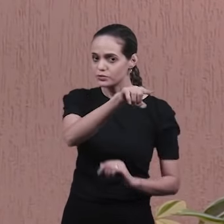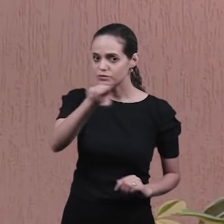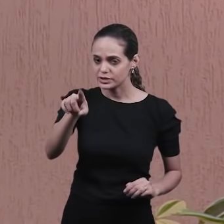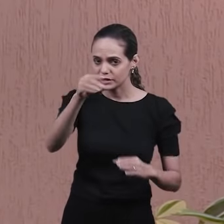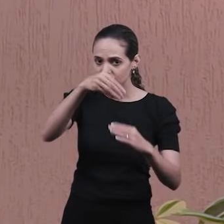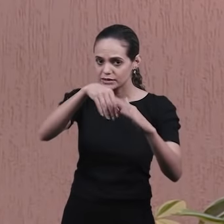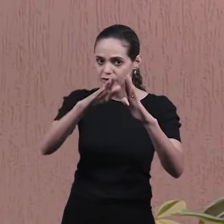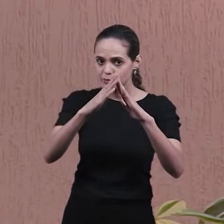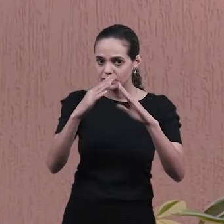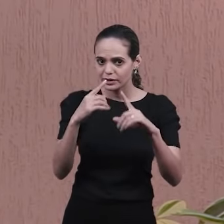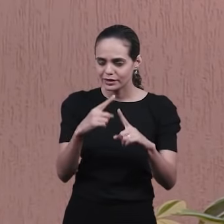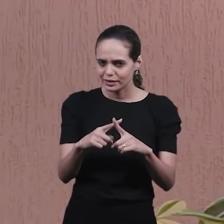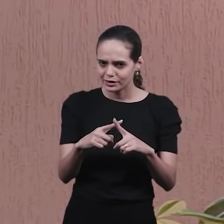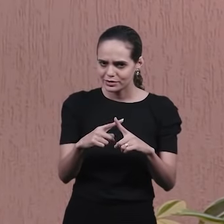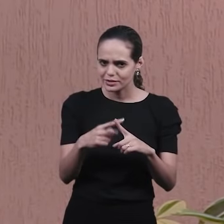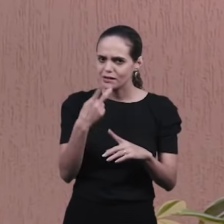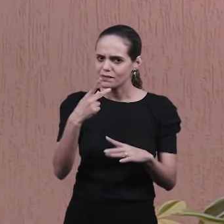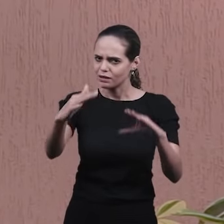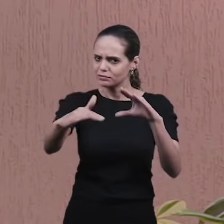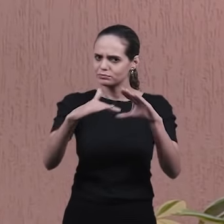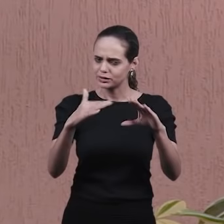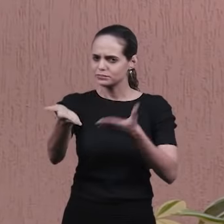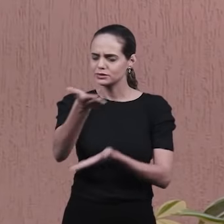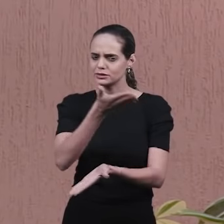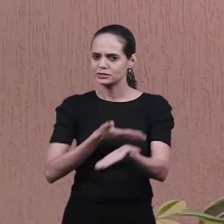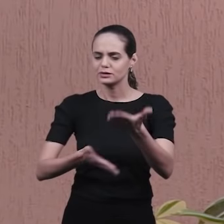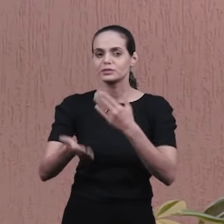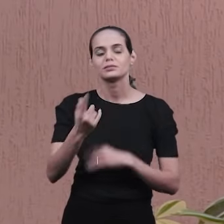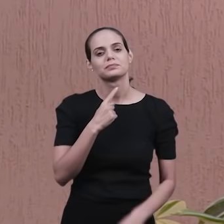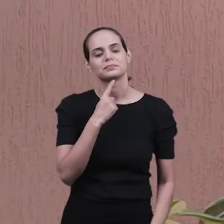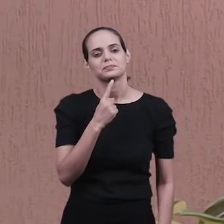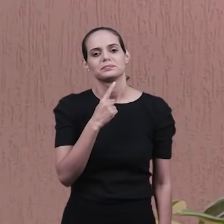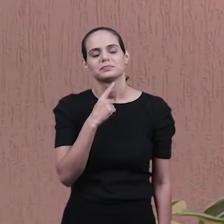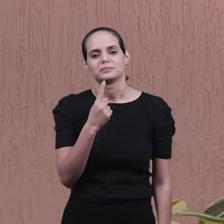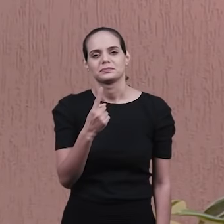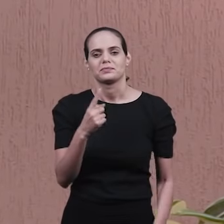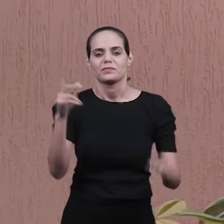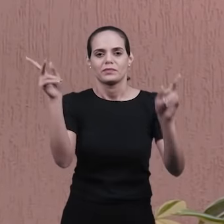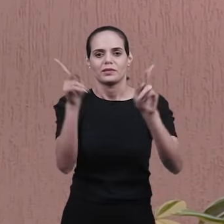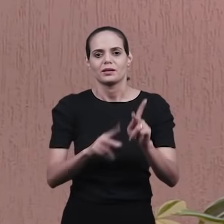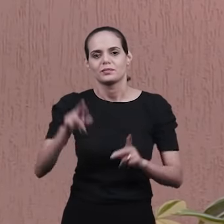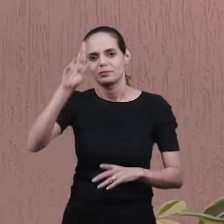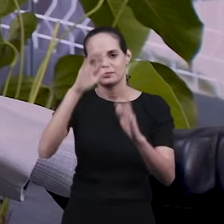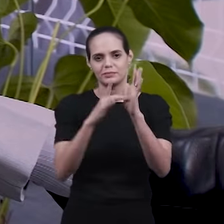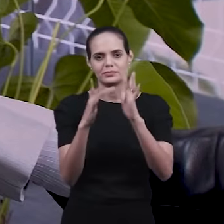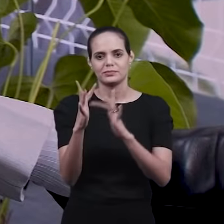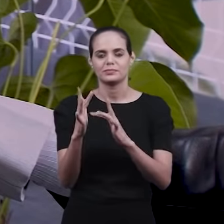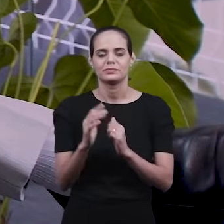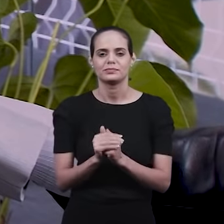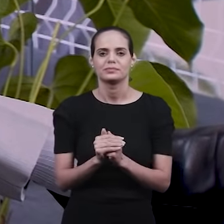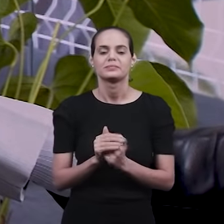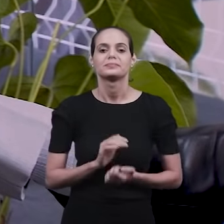igreja? Nos dê esse retorno e envie as suas dúvidas. A paz do Senhor Jesus.